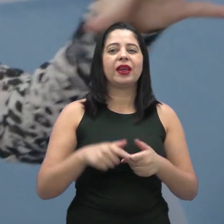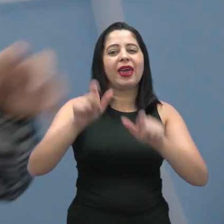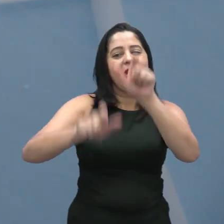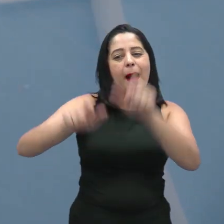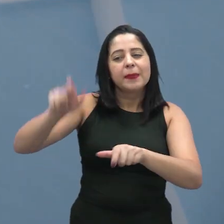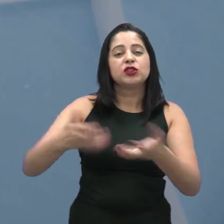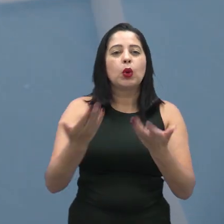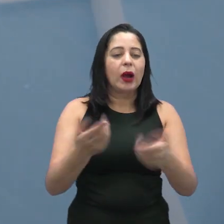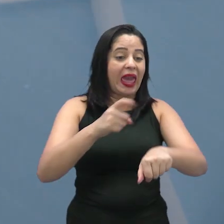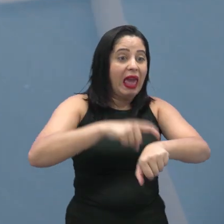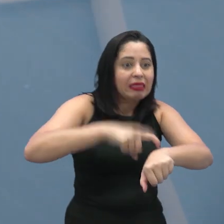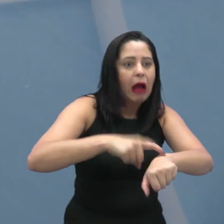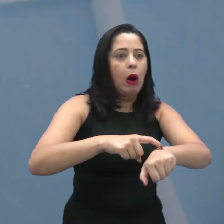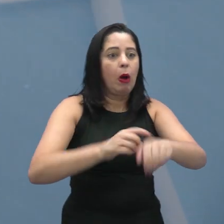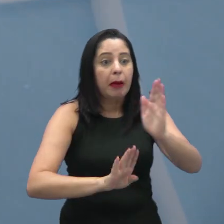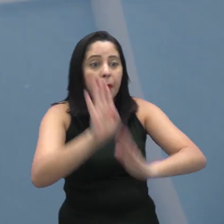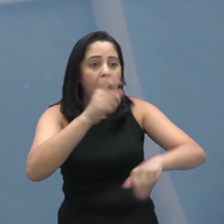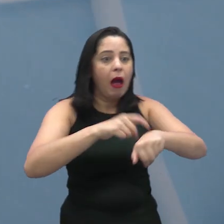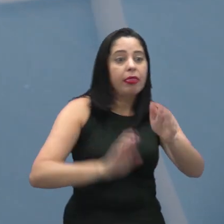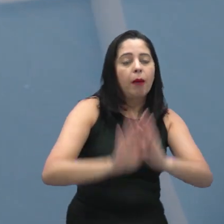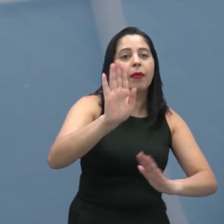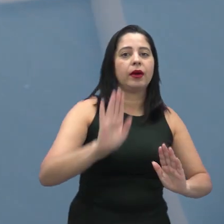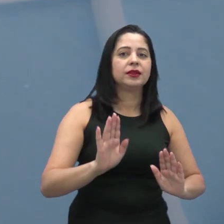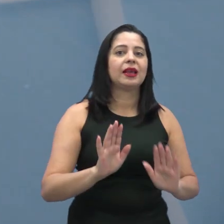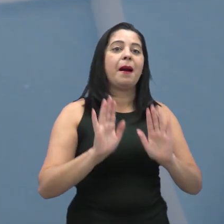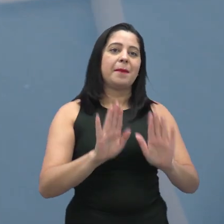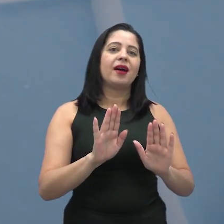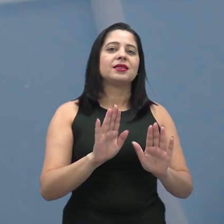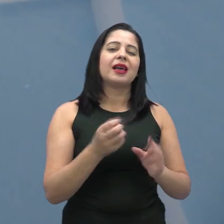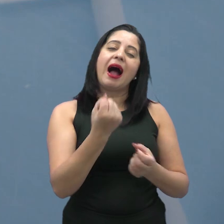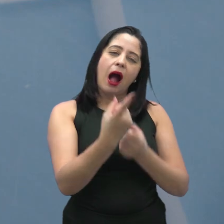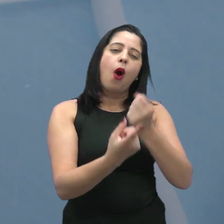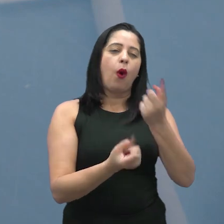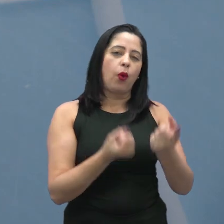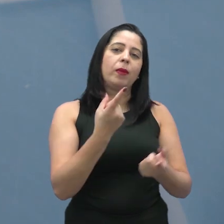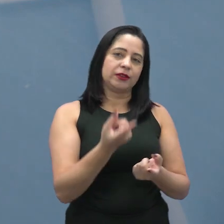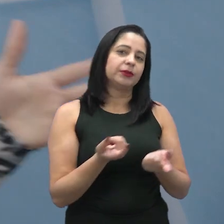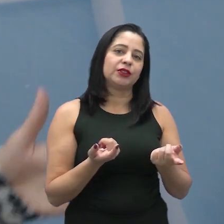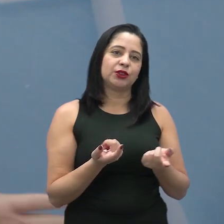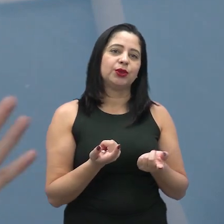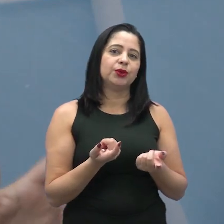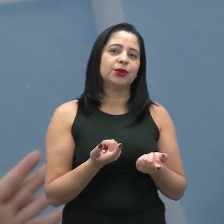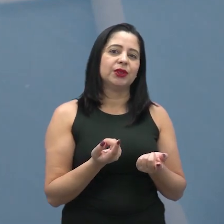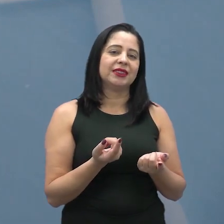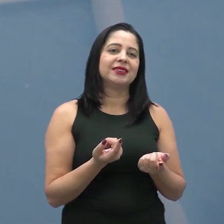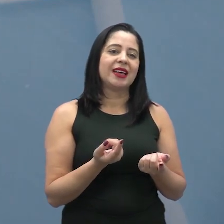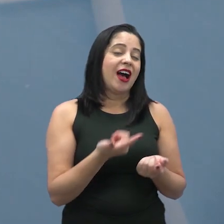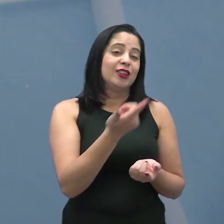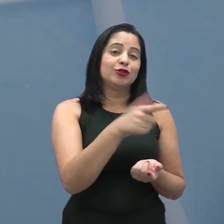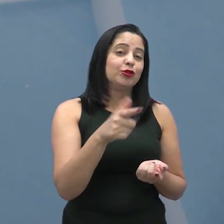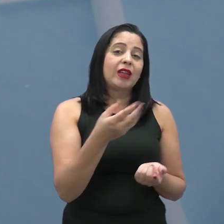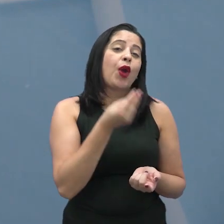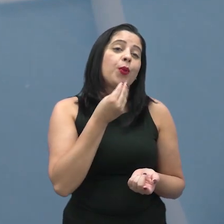ali um empreendedorismo, mas aí muitos também, né, por falta de opção, que a gente tem de lembrar que a gente é um país altamente desigual, né, o